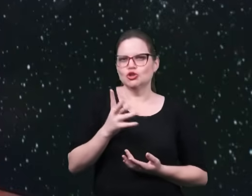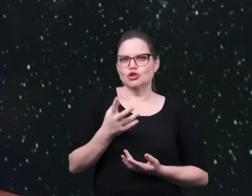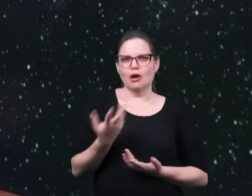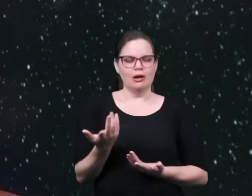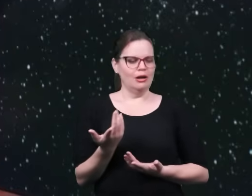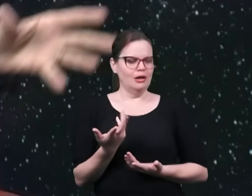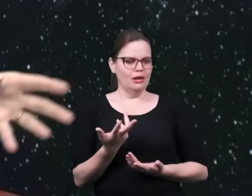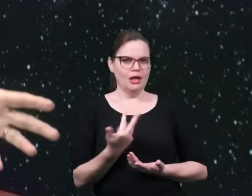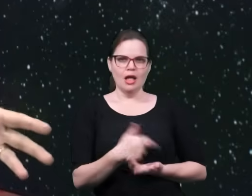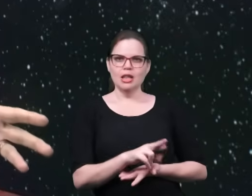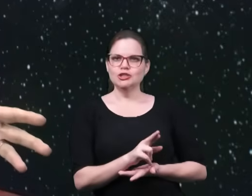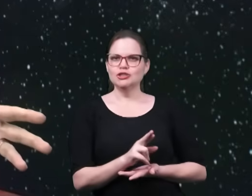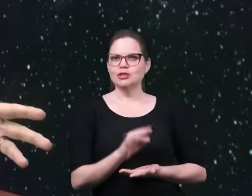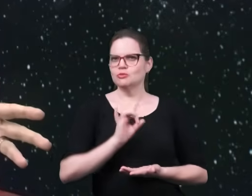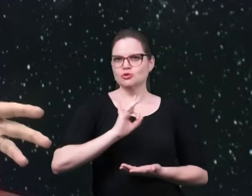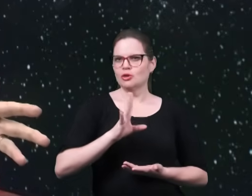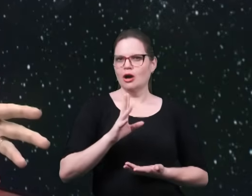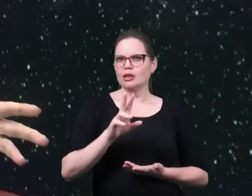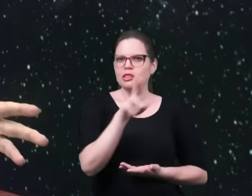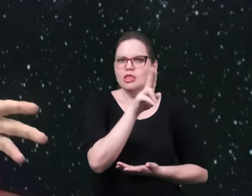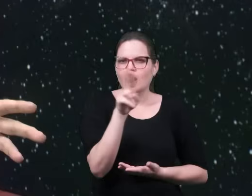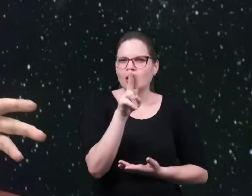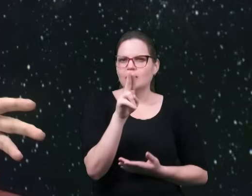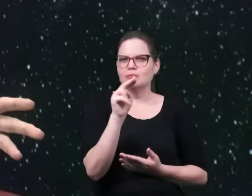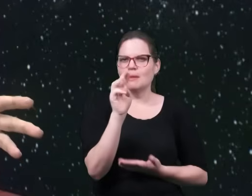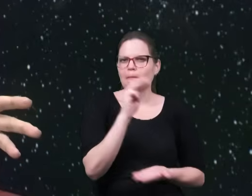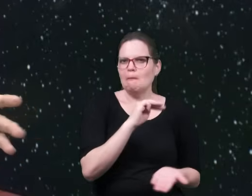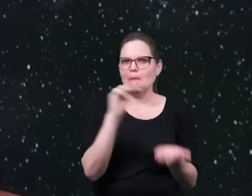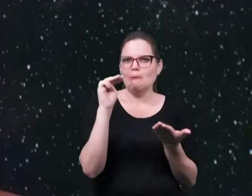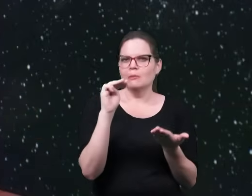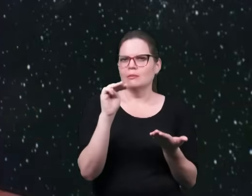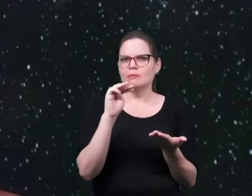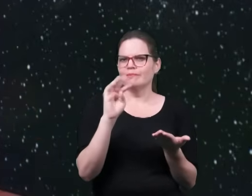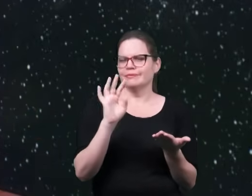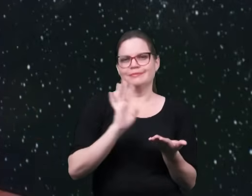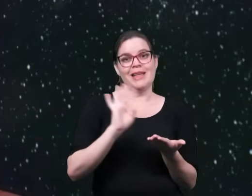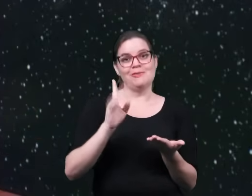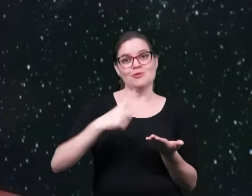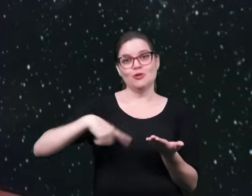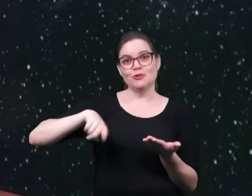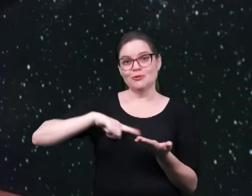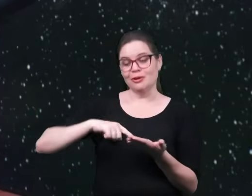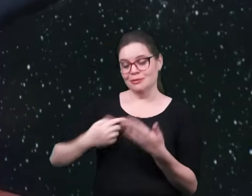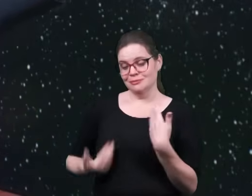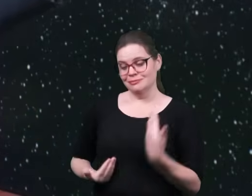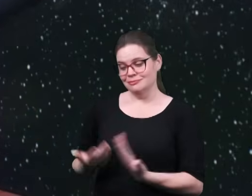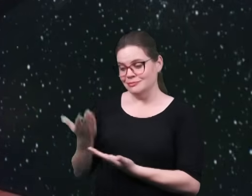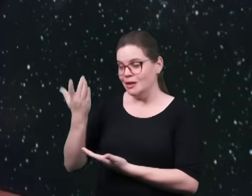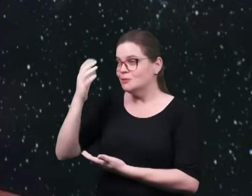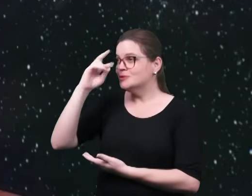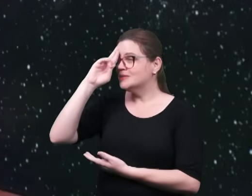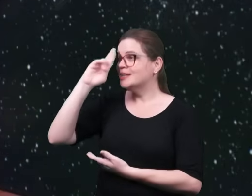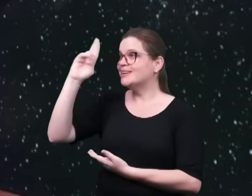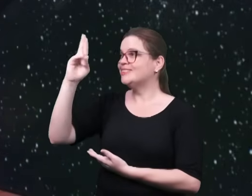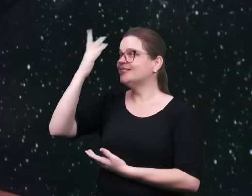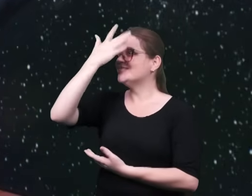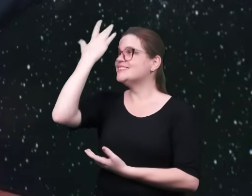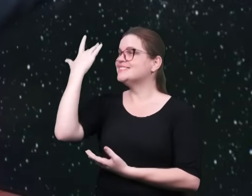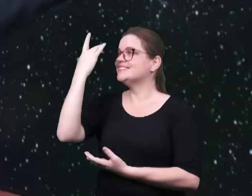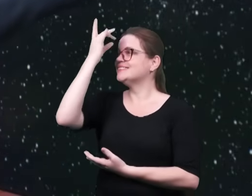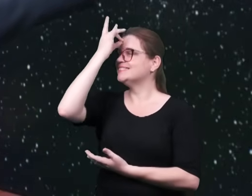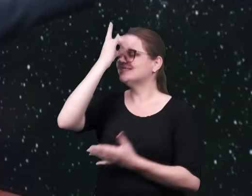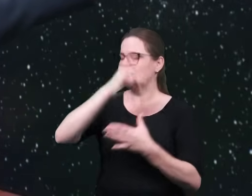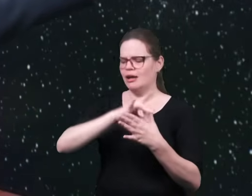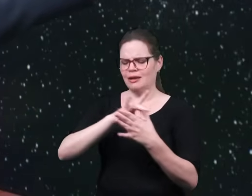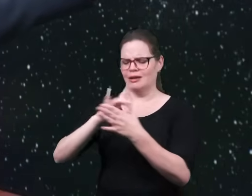religião, fazendo uma denominação, não, nós estamos diante de um Senhor que pelo seu Espírito Santo nos guia, que ilumina